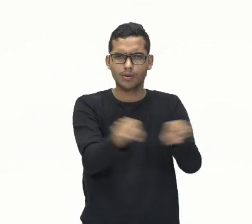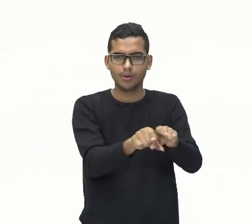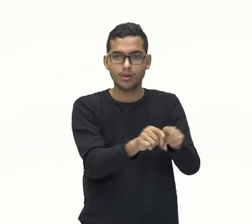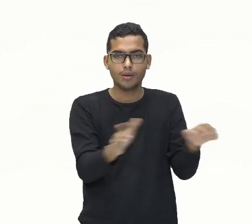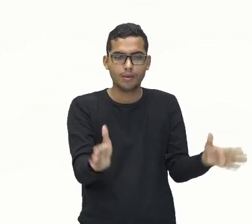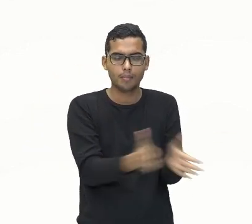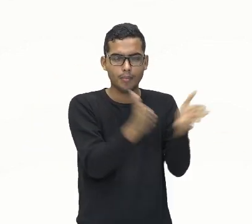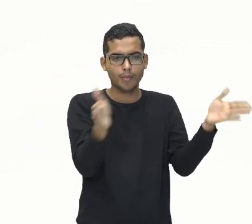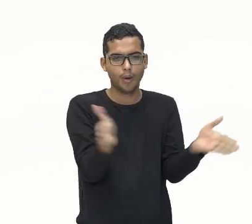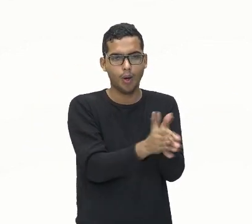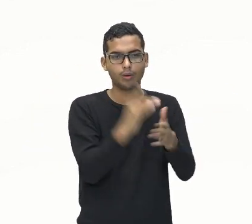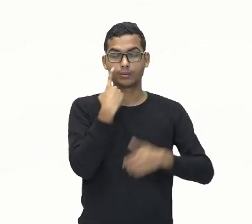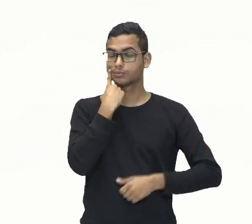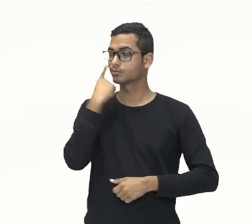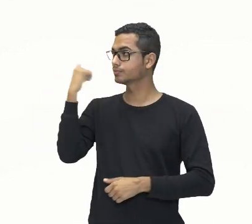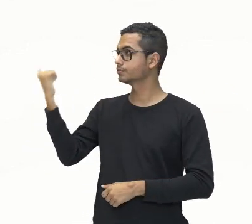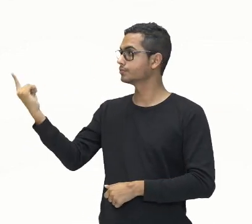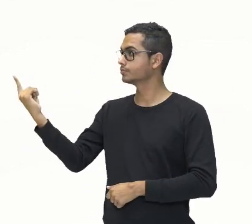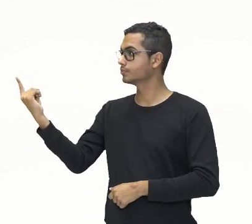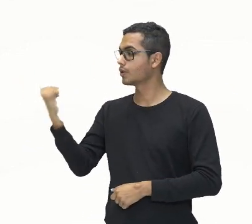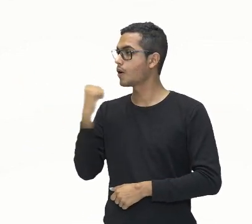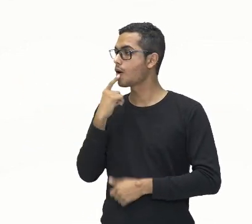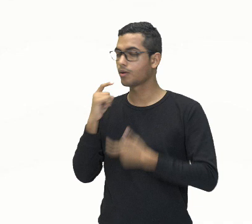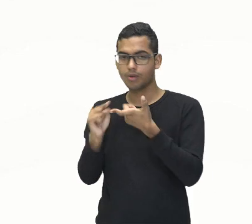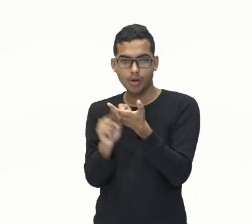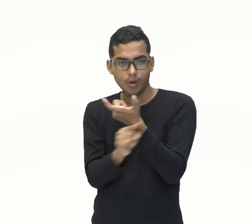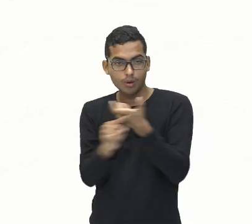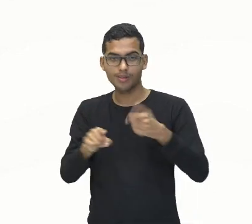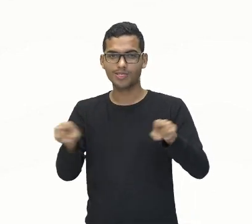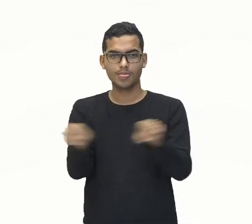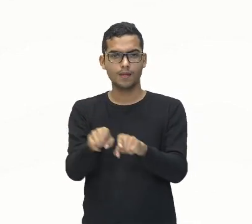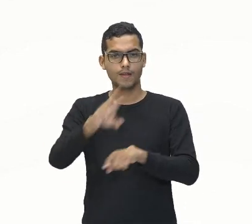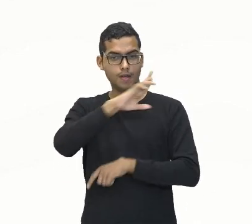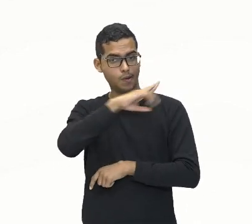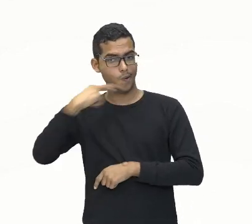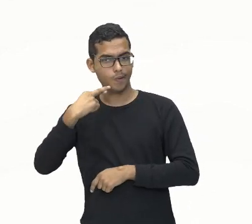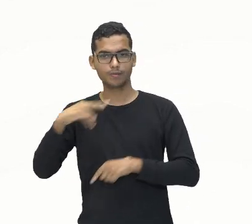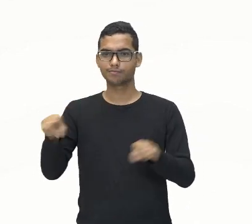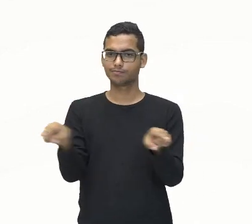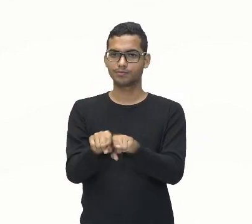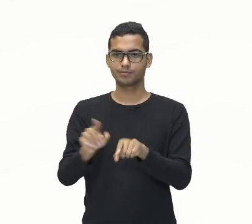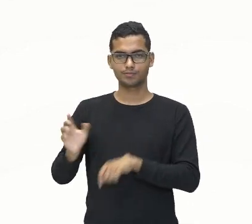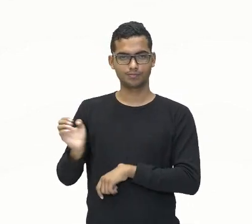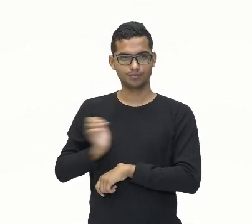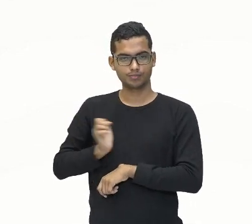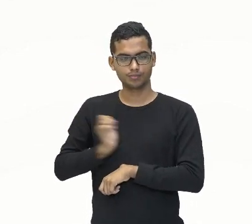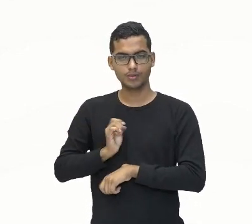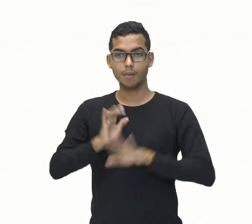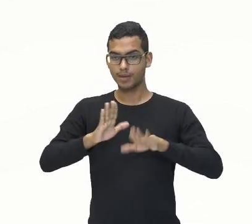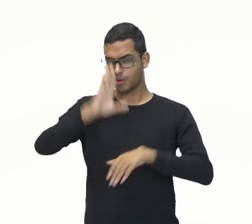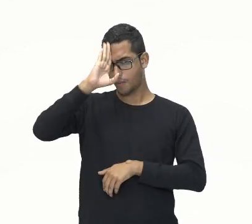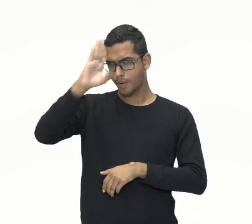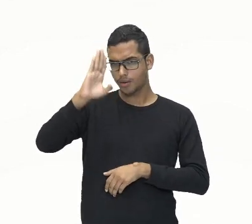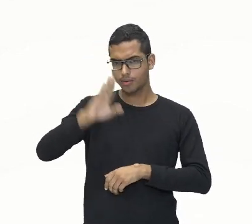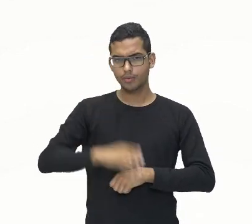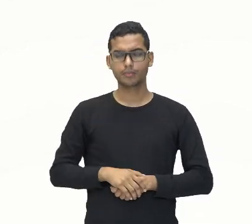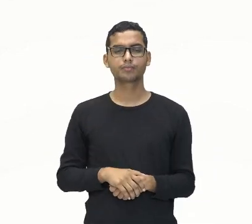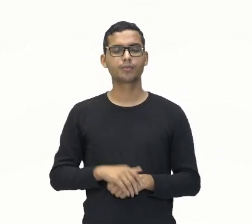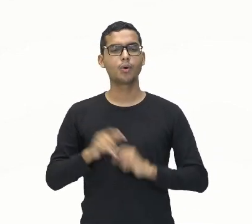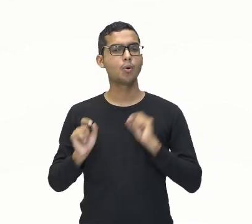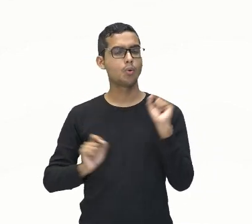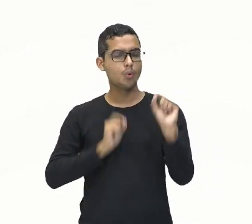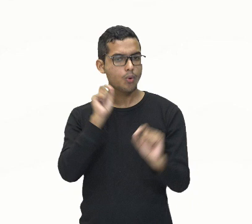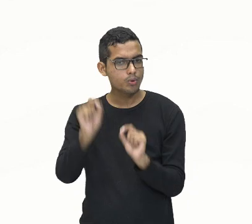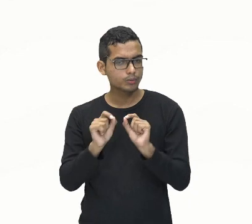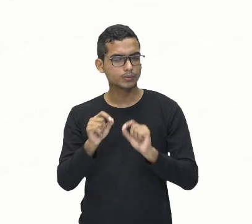menos favorecidos, né? Não, Rússia é um dos países que aqui está, mas o grande lance aqui é